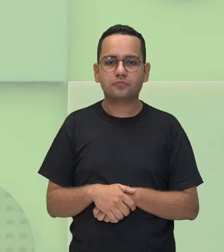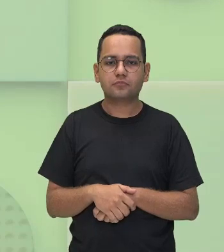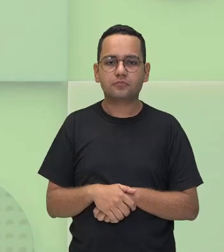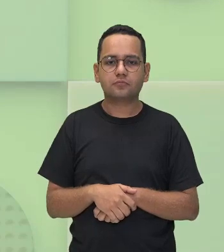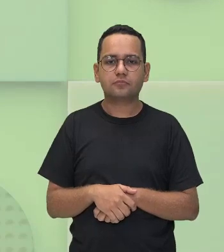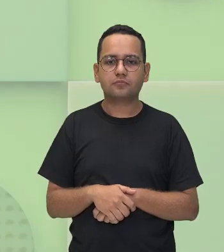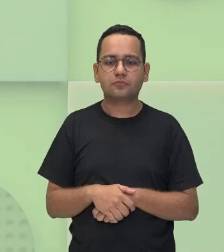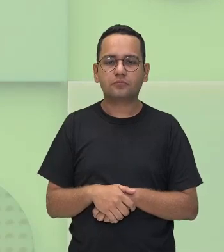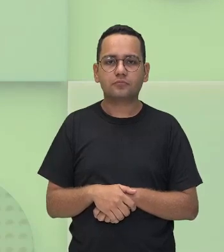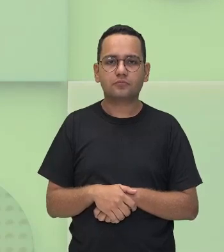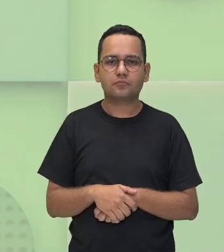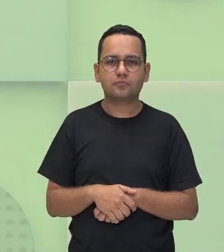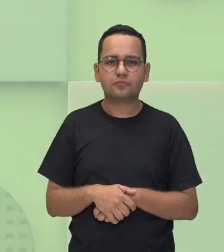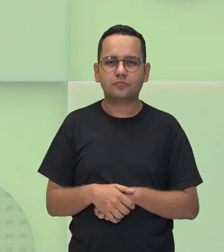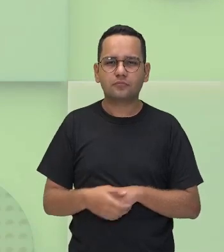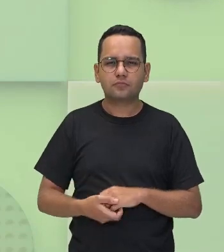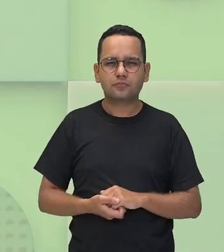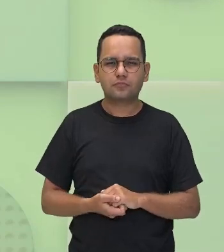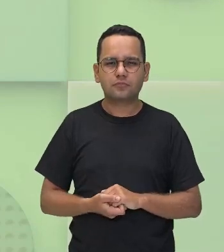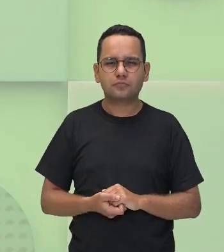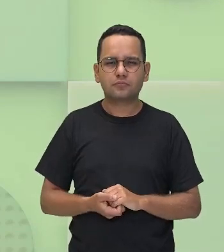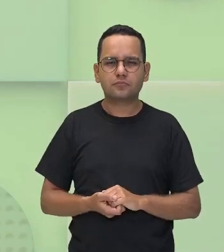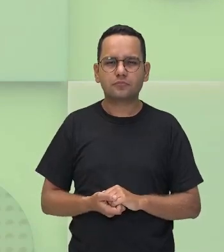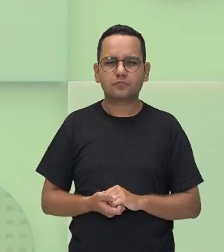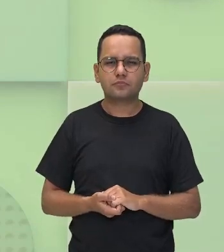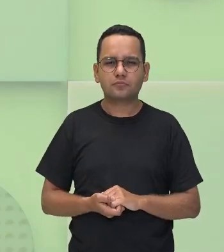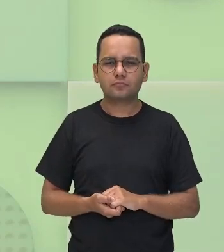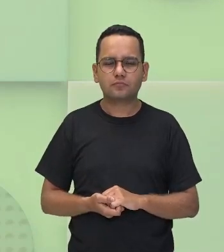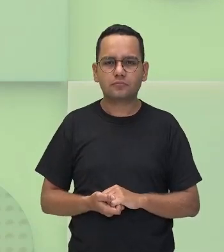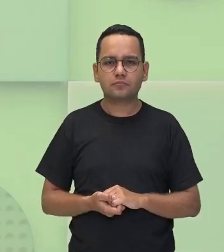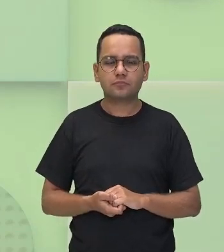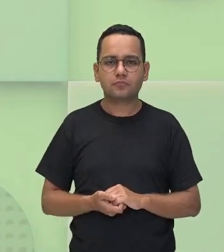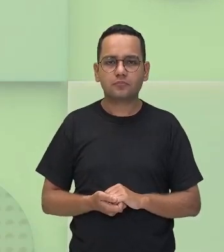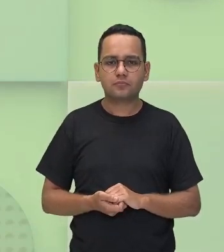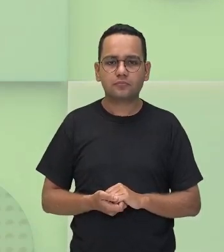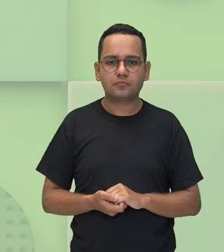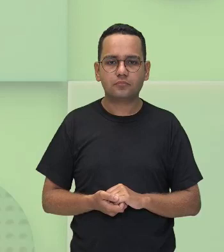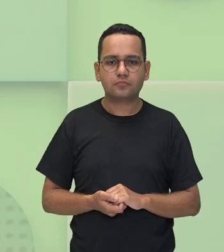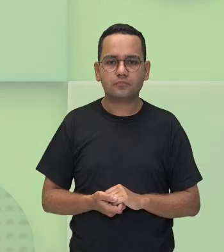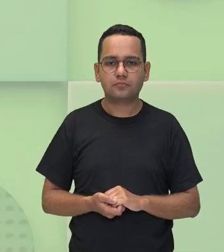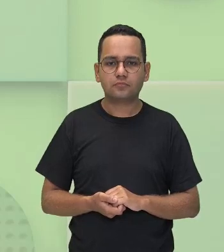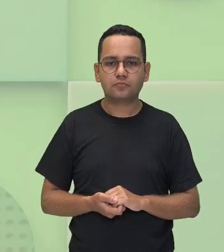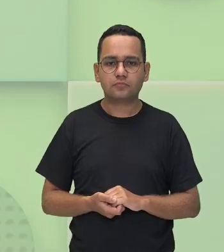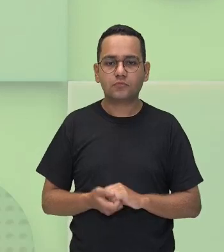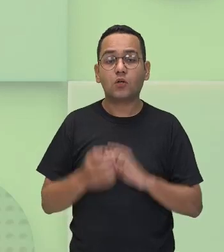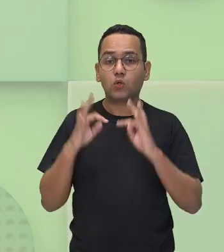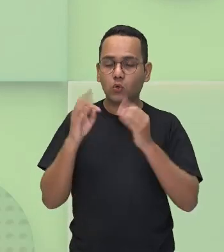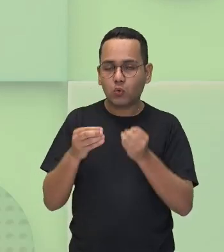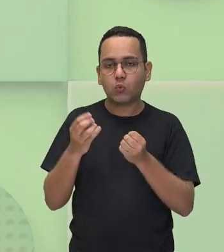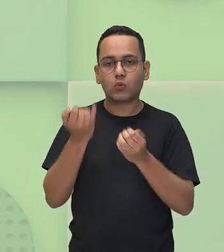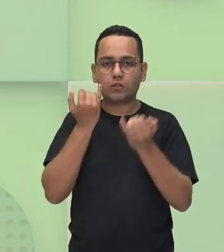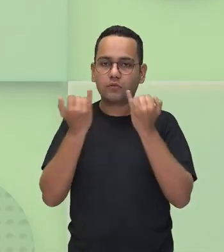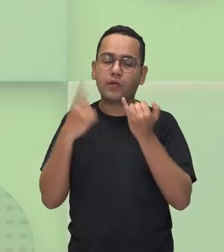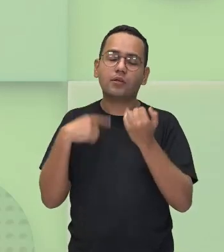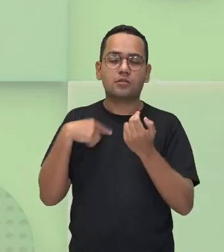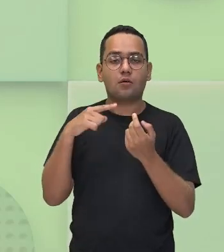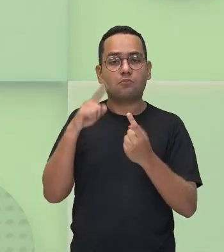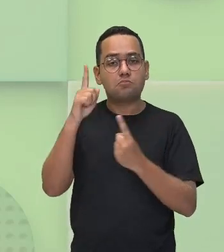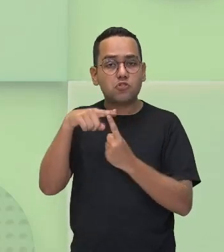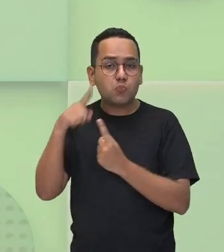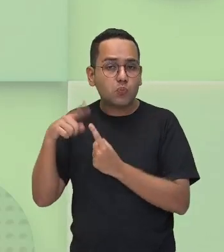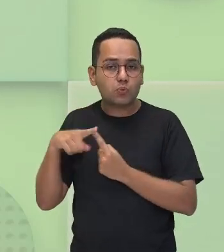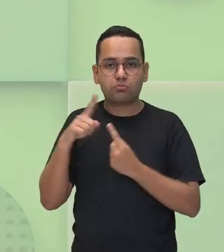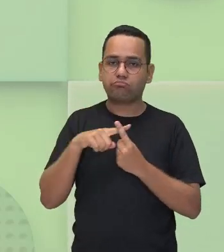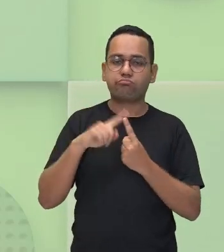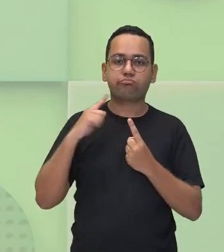pelo ambiente, né, pela atmosfera, tá bom? Então, todos esses aí são tipos de poluentes que